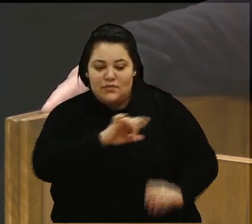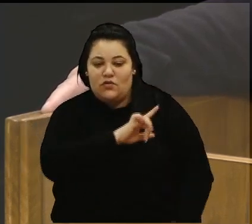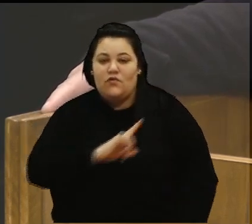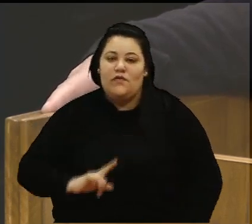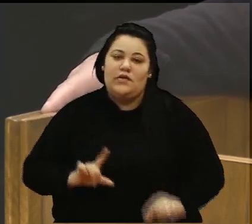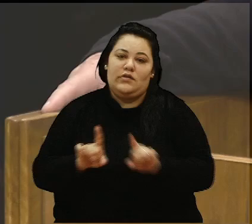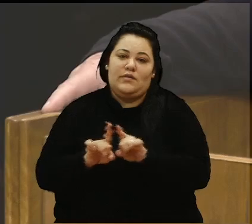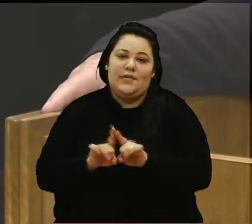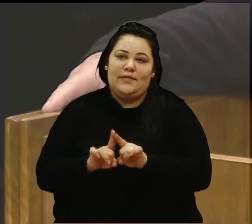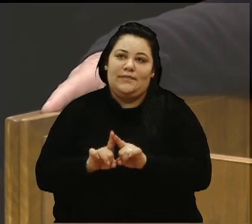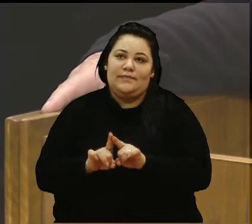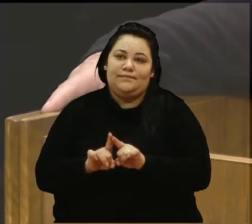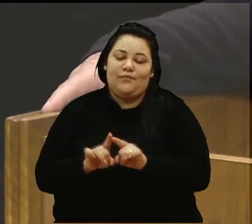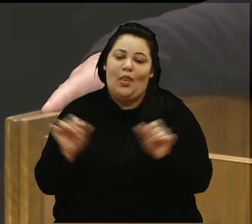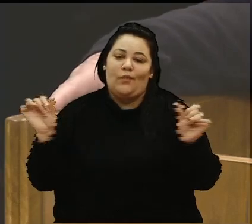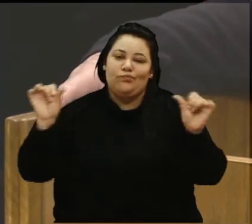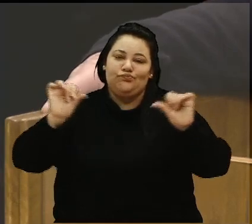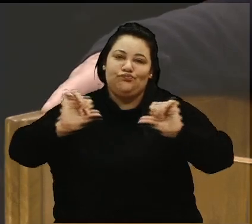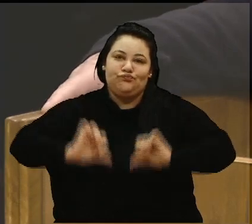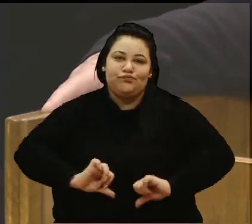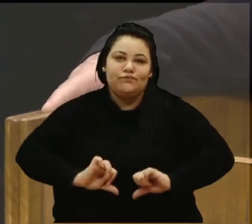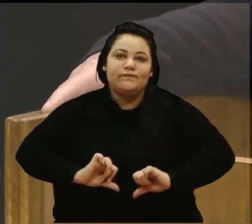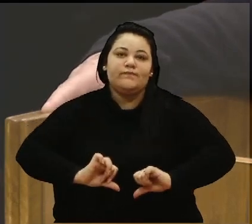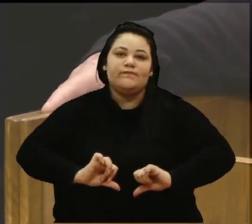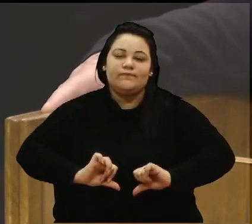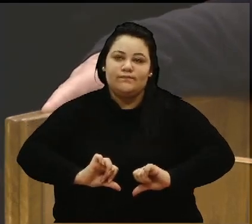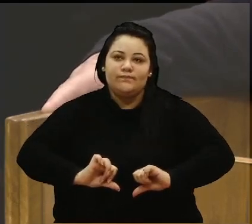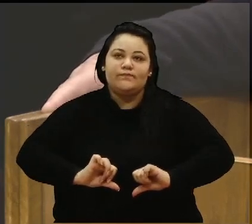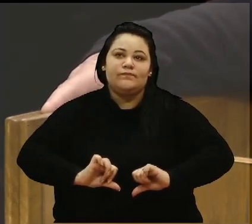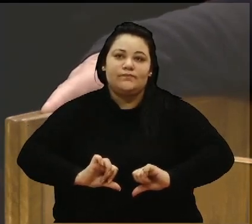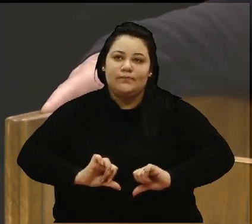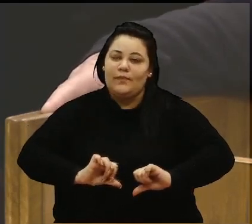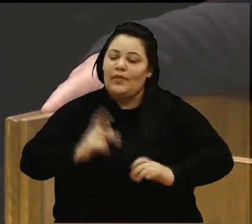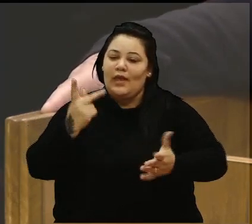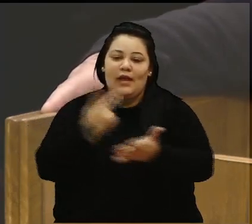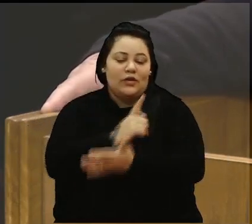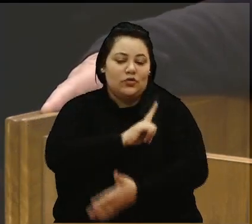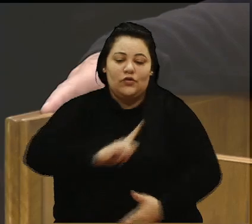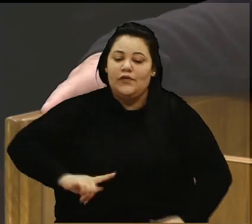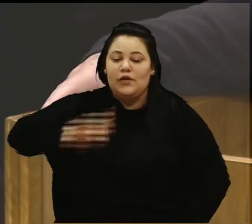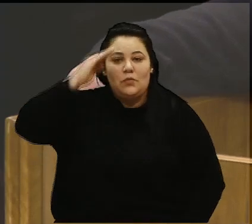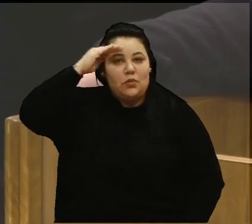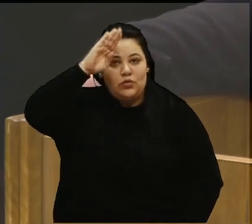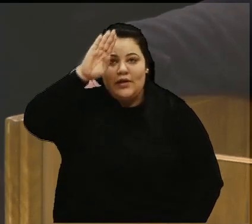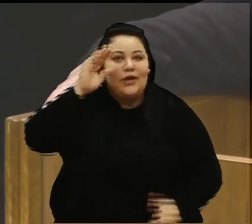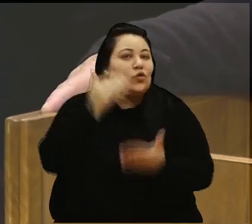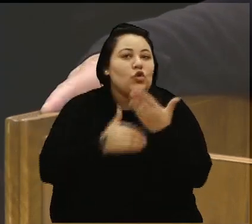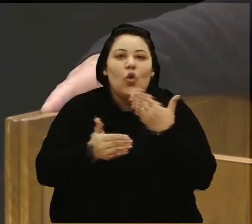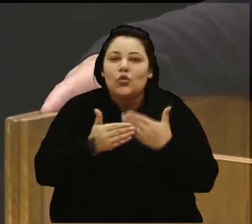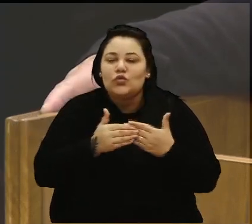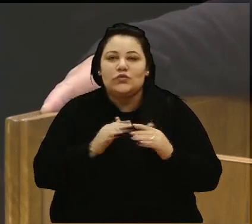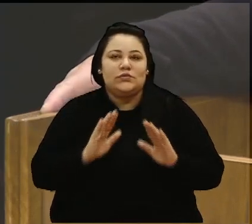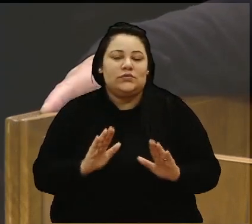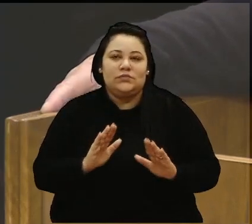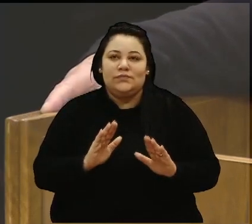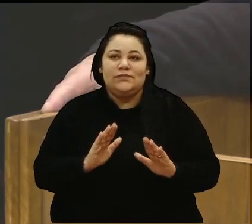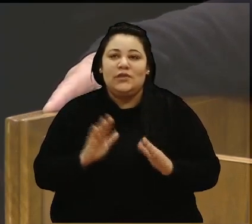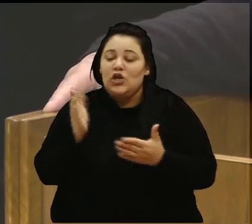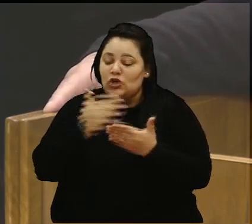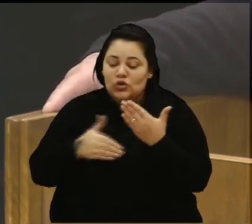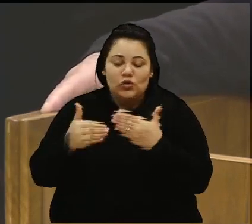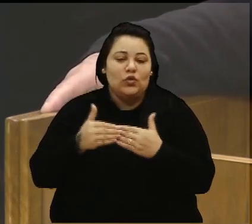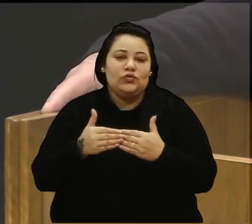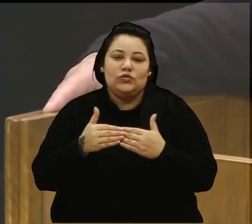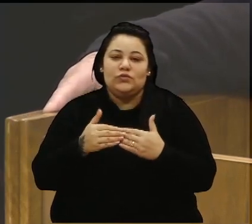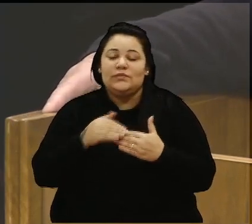que faliu. E faliu, seja no governo Bolsonaro, seja nos outros, todos estão capturados por um